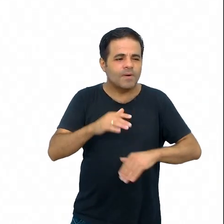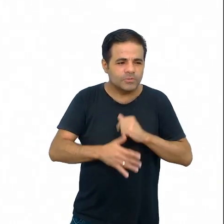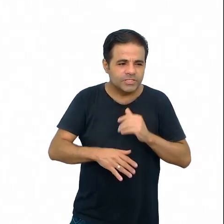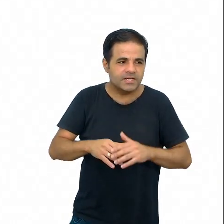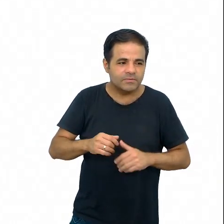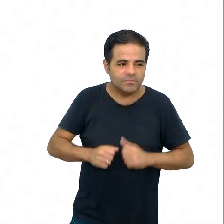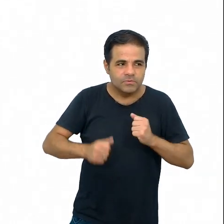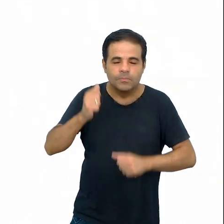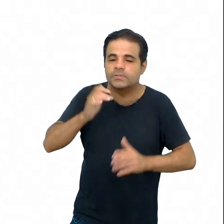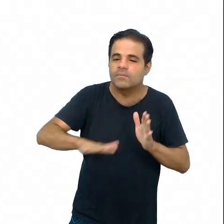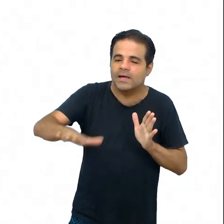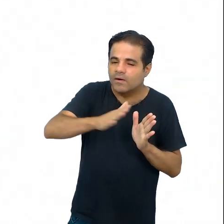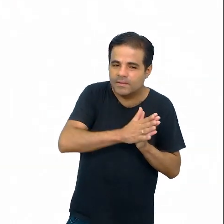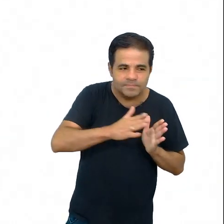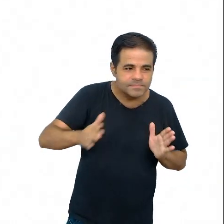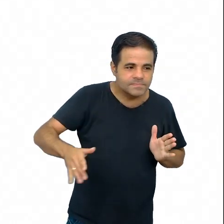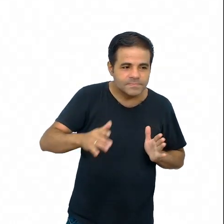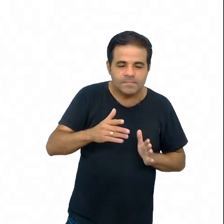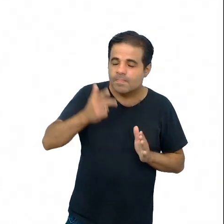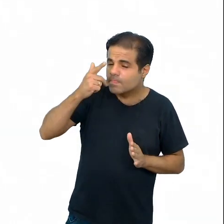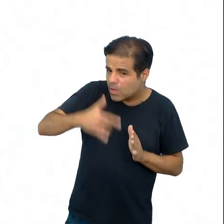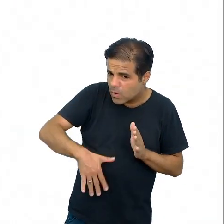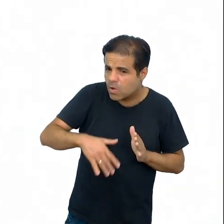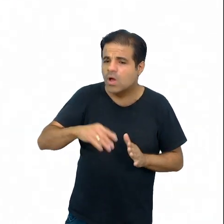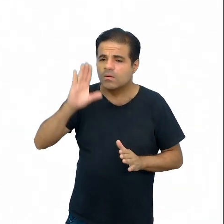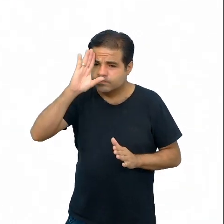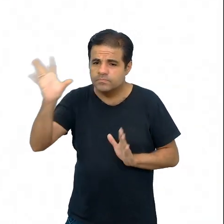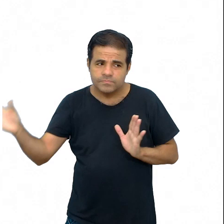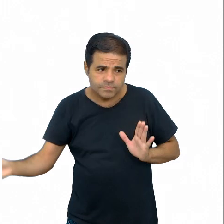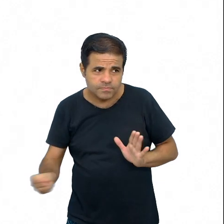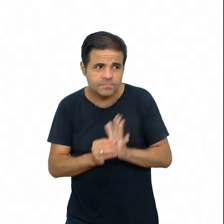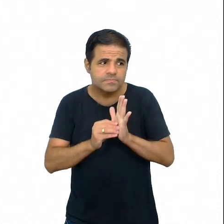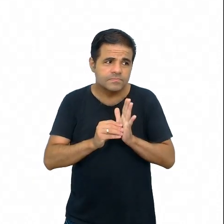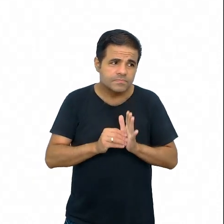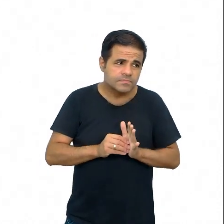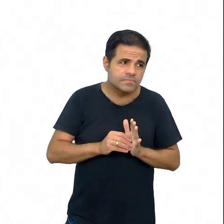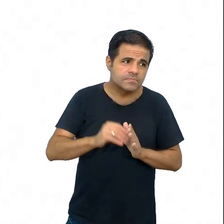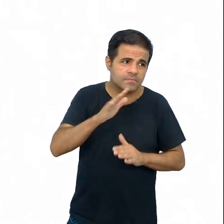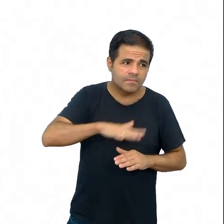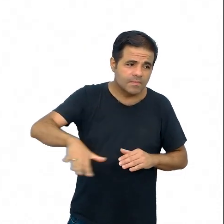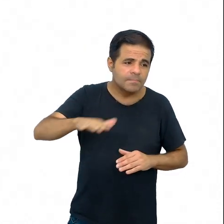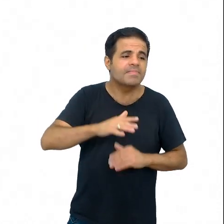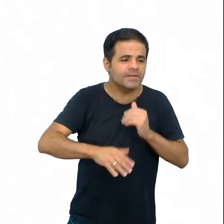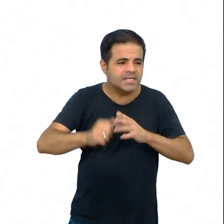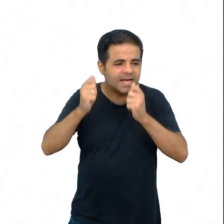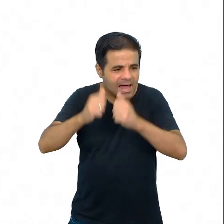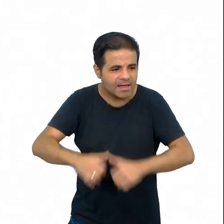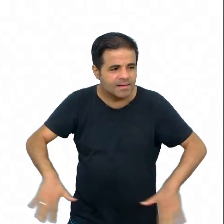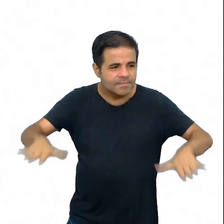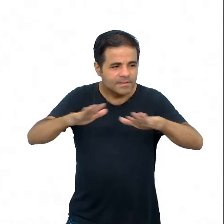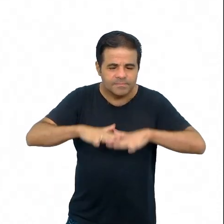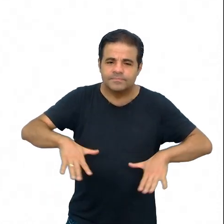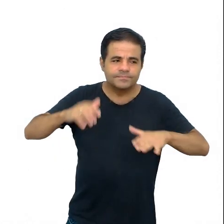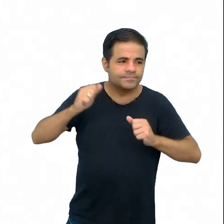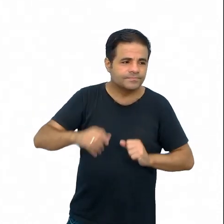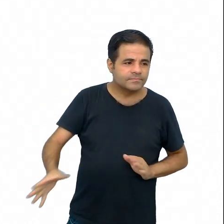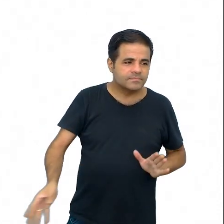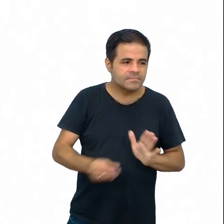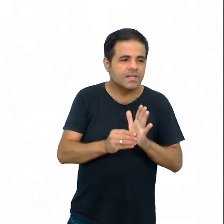memórias ou de alguém que eles conheçam e queiram ali destacar, né? Então, ali é um momento também em que os estudantes vão